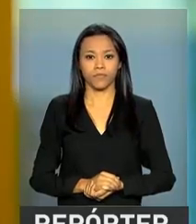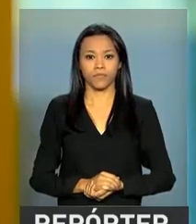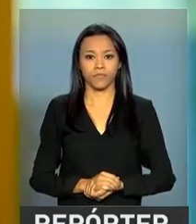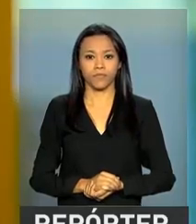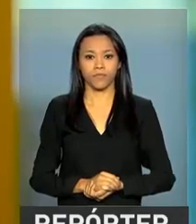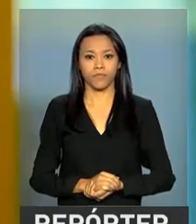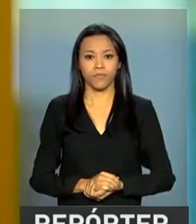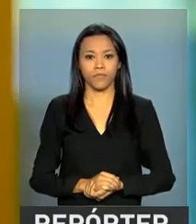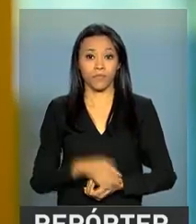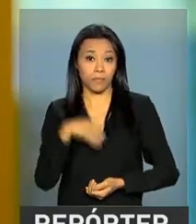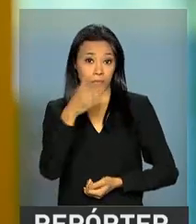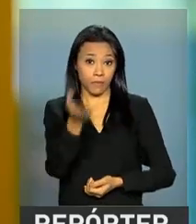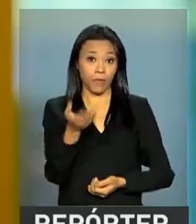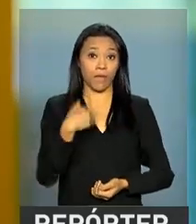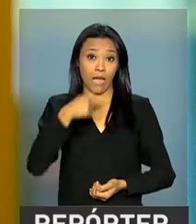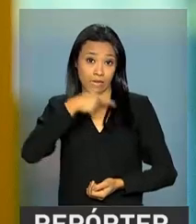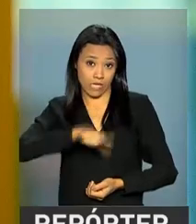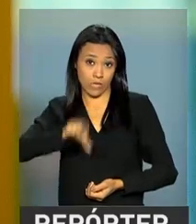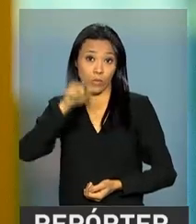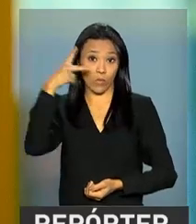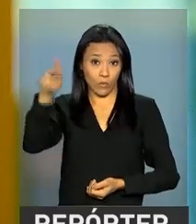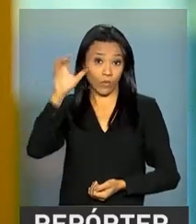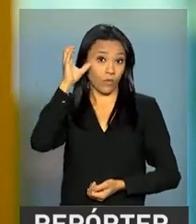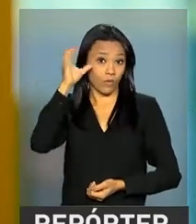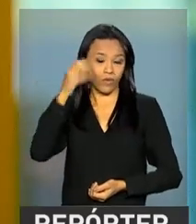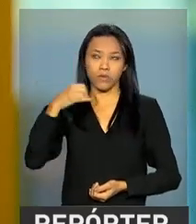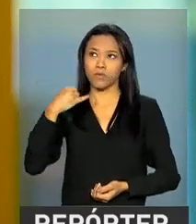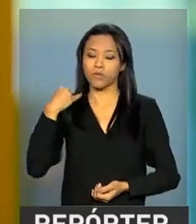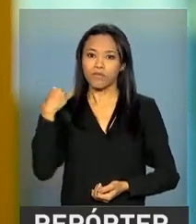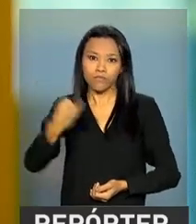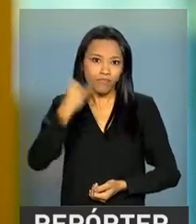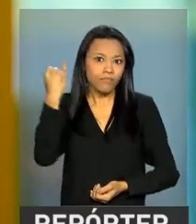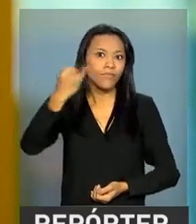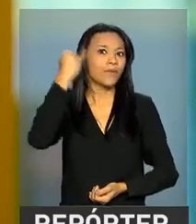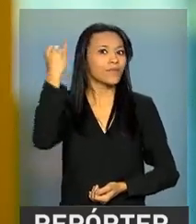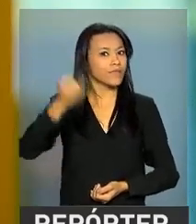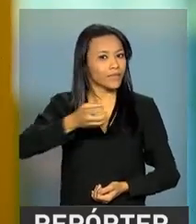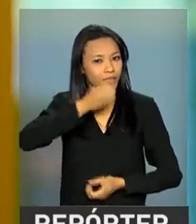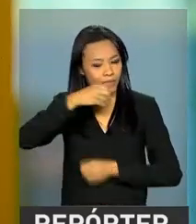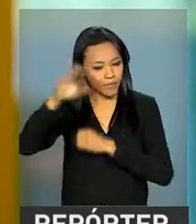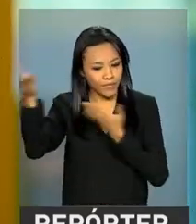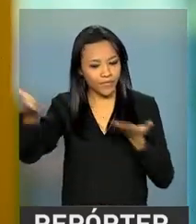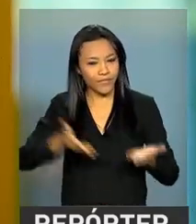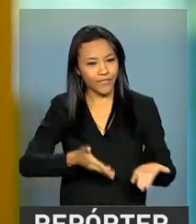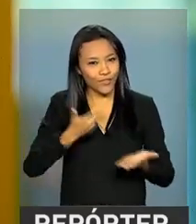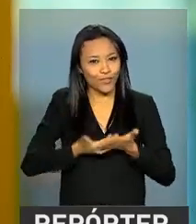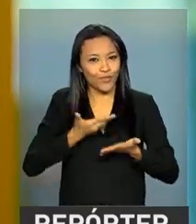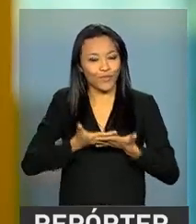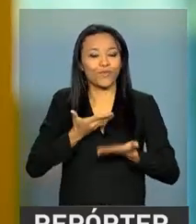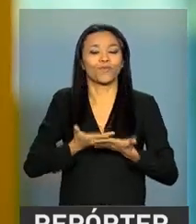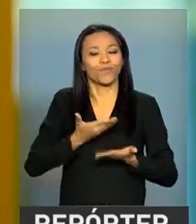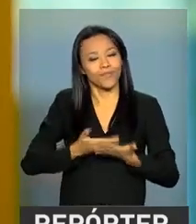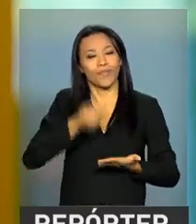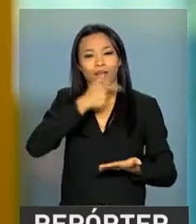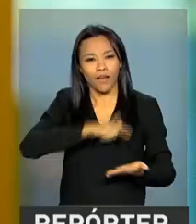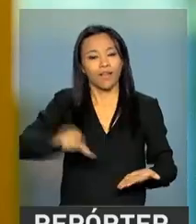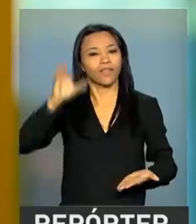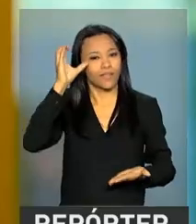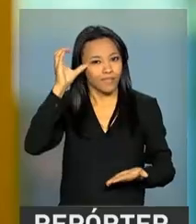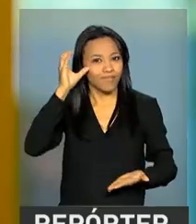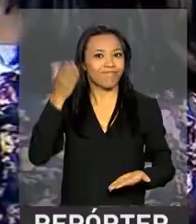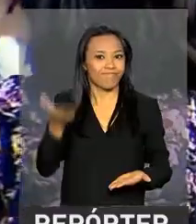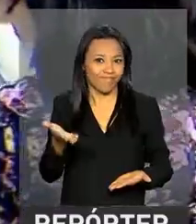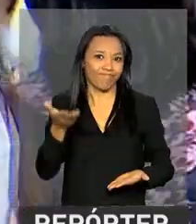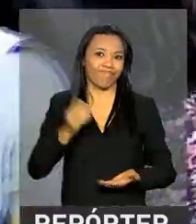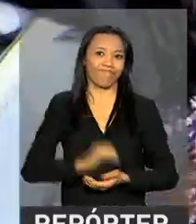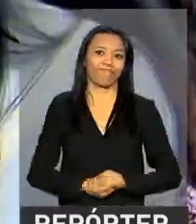Então, o mandarim está cada vez mais importante. Bem-vindos a virem estudar a língua chinesa, né, o